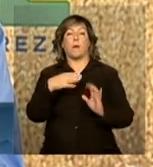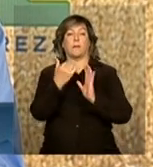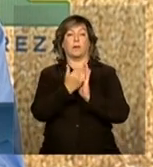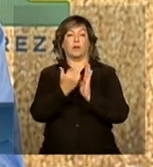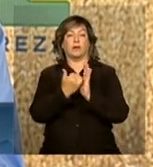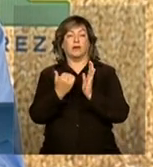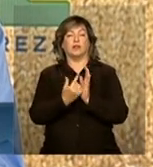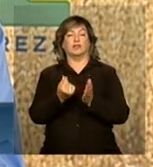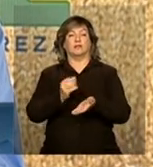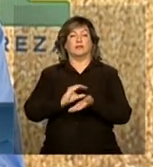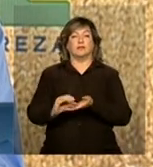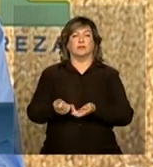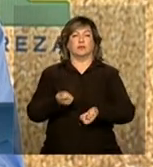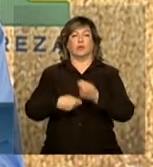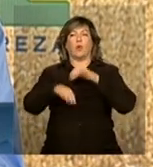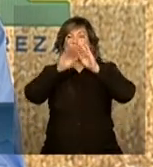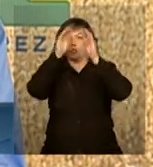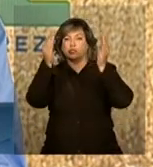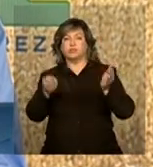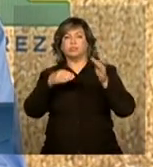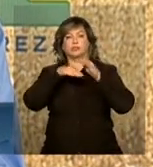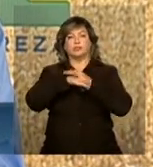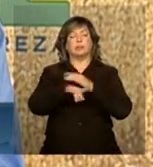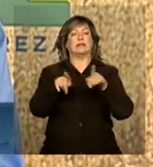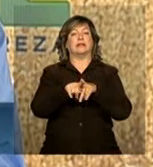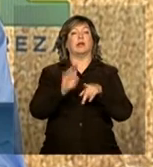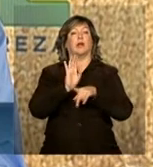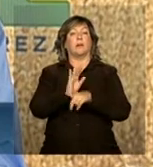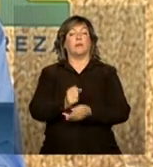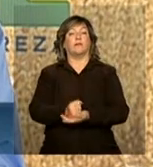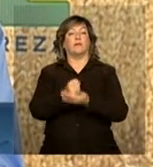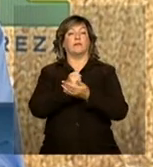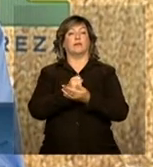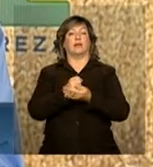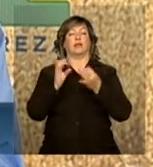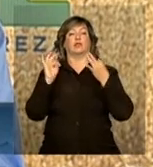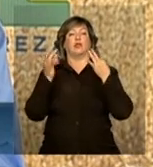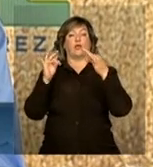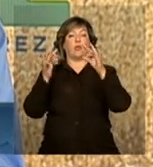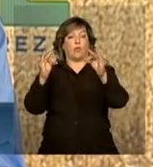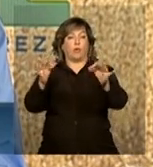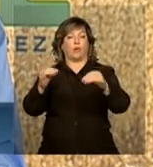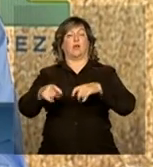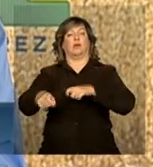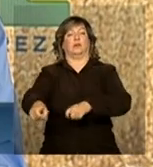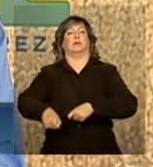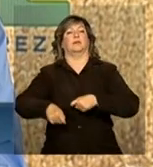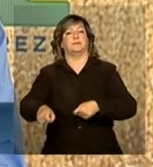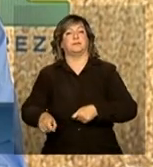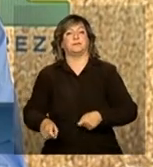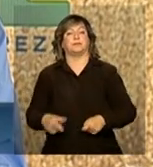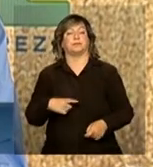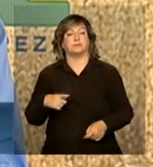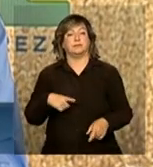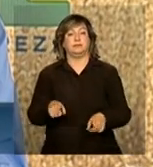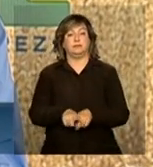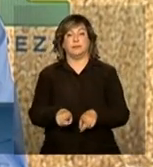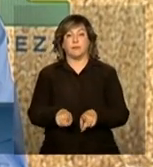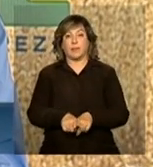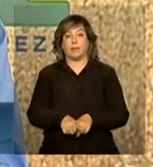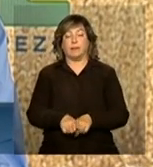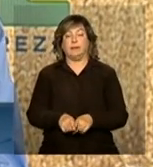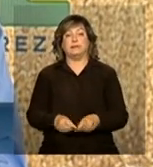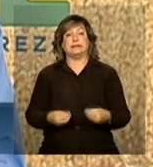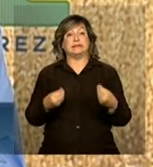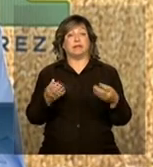para ampliar a capacidade de armazenagem e promover a inovação tecnológica na produção agropecuária. Foi dado um apoio